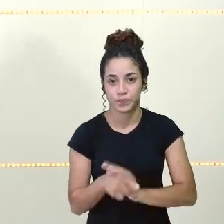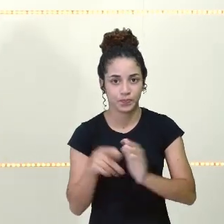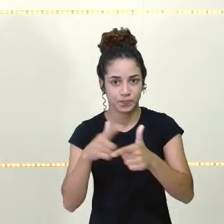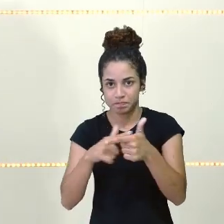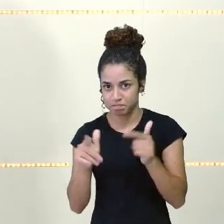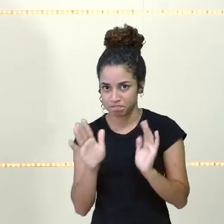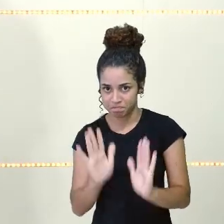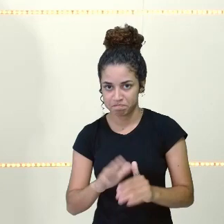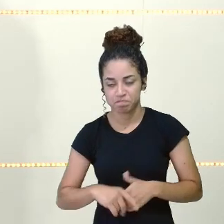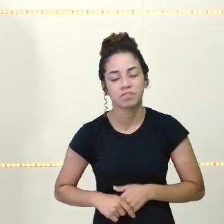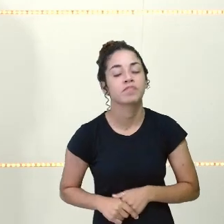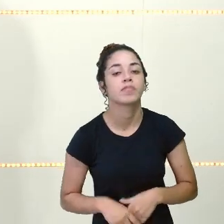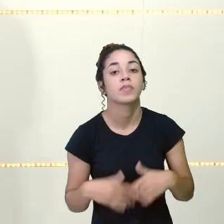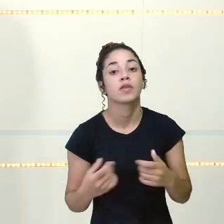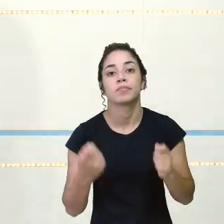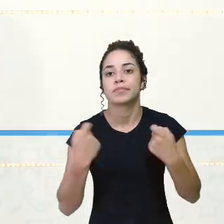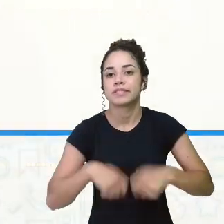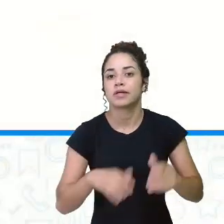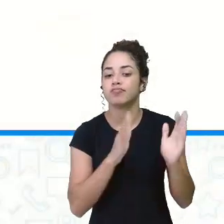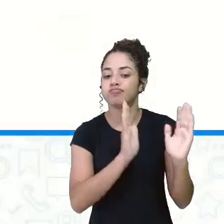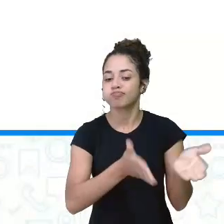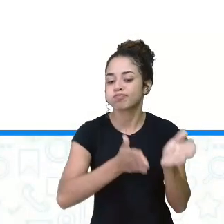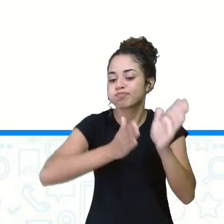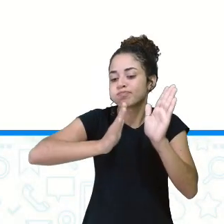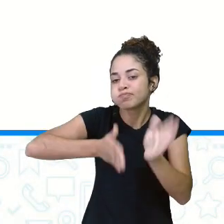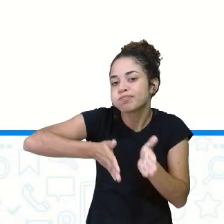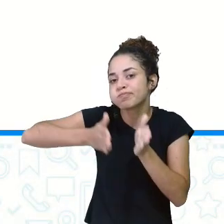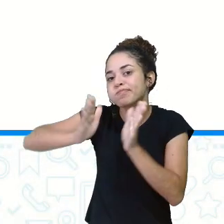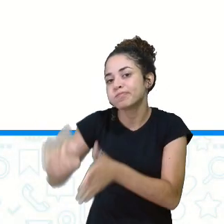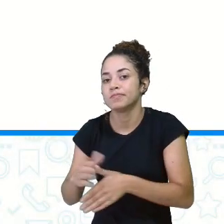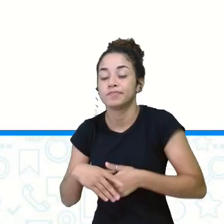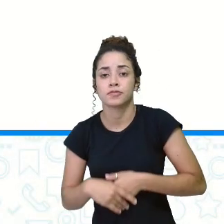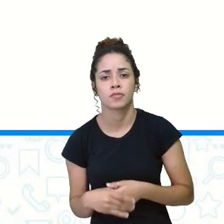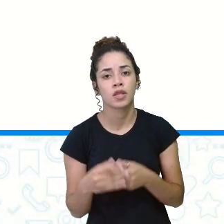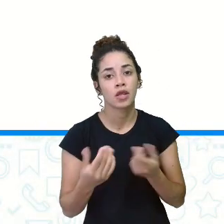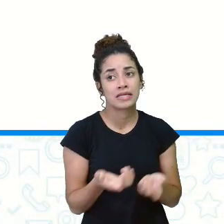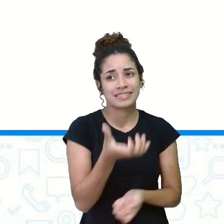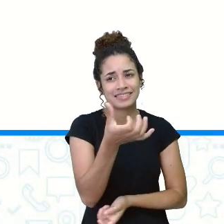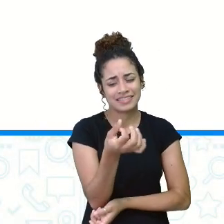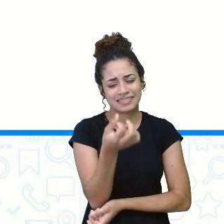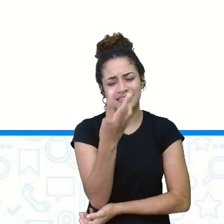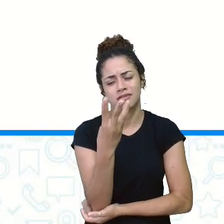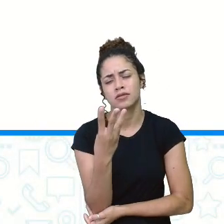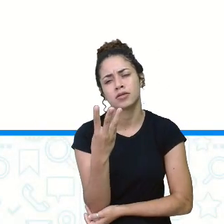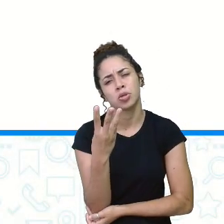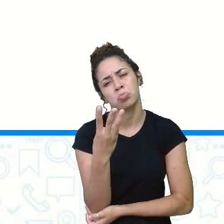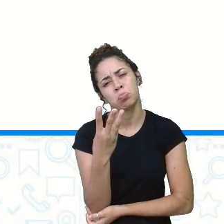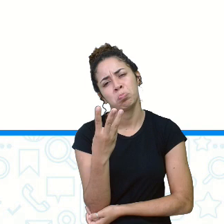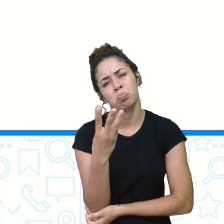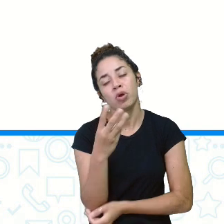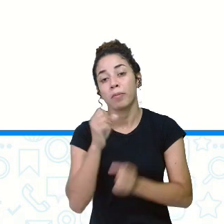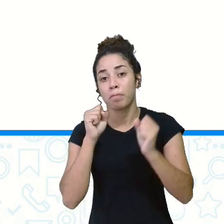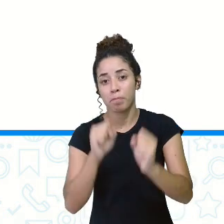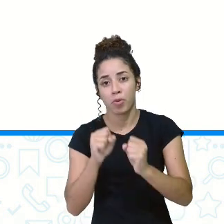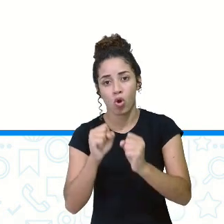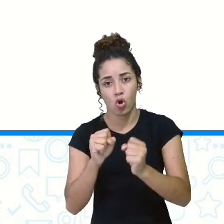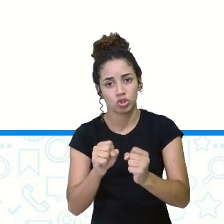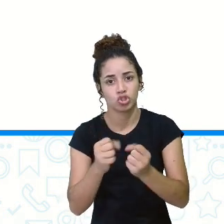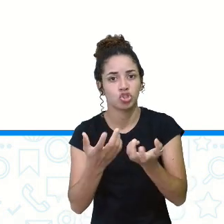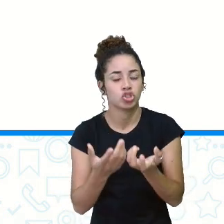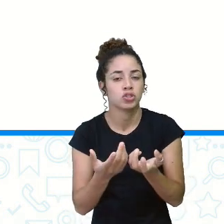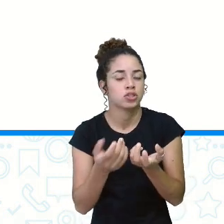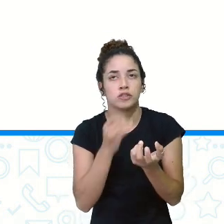fazer passo a passo. 63, professora. Eu posso dividir 6